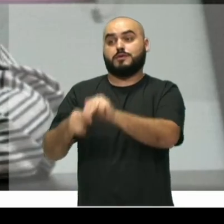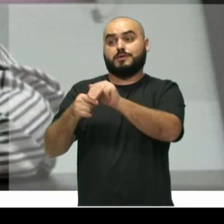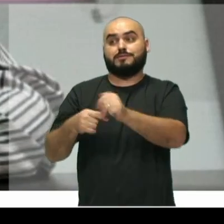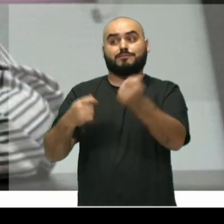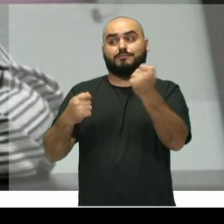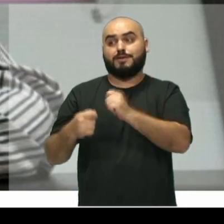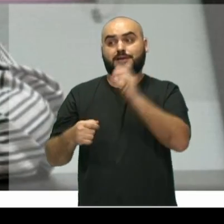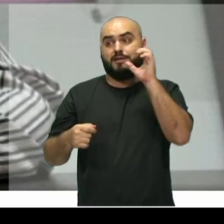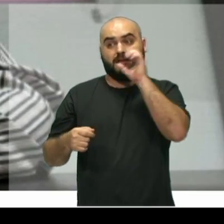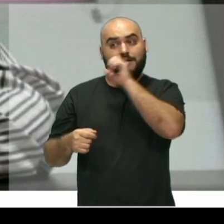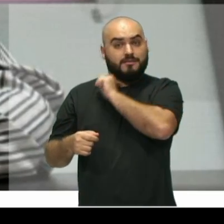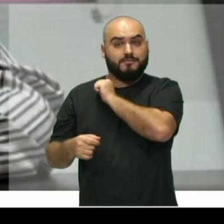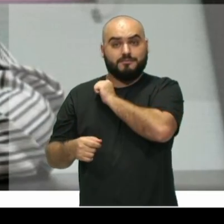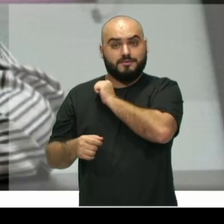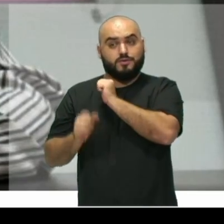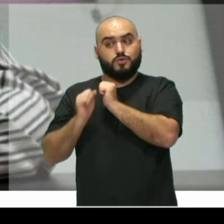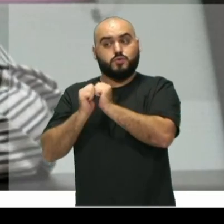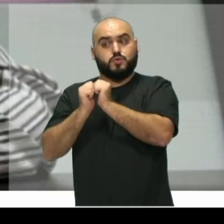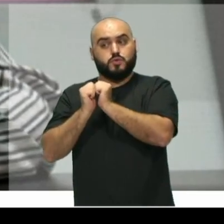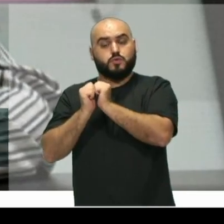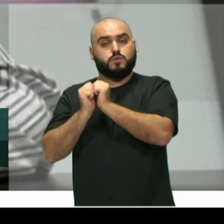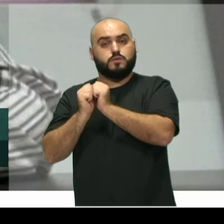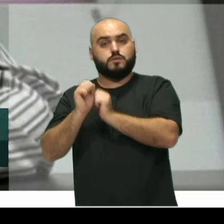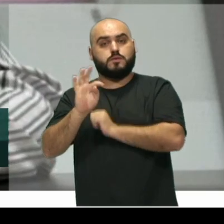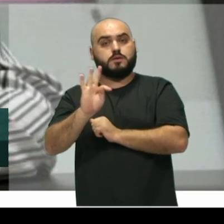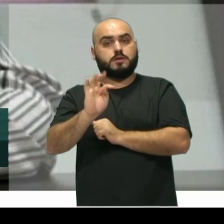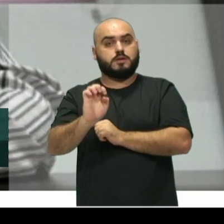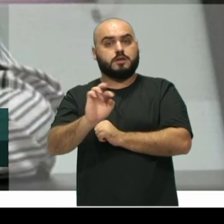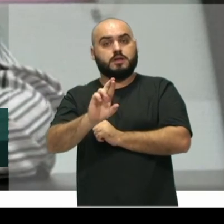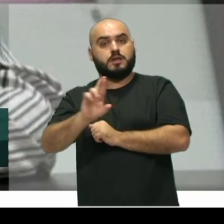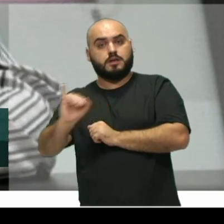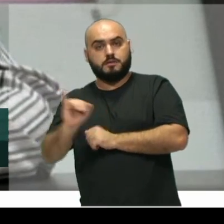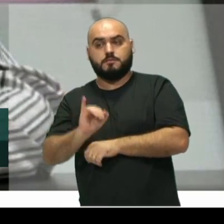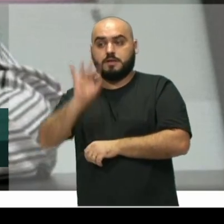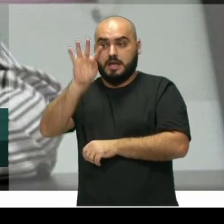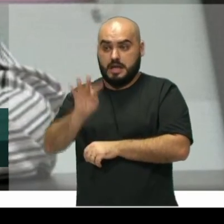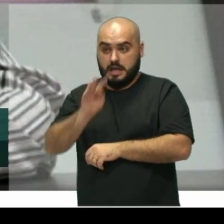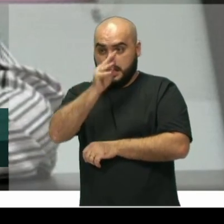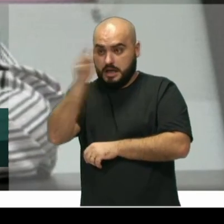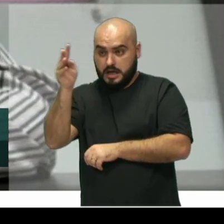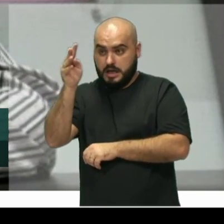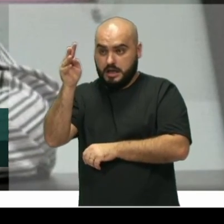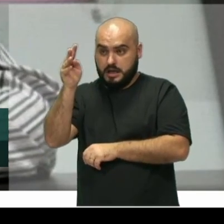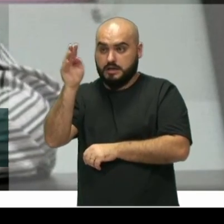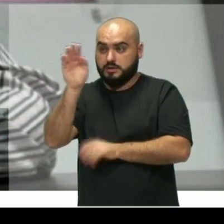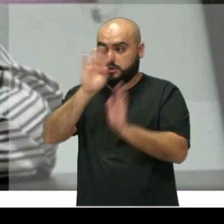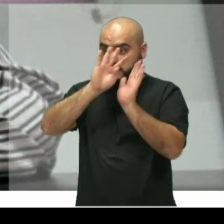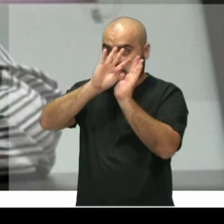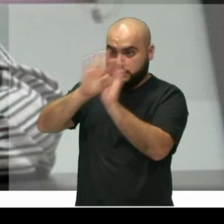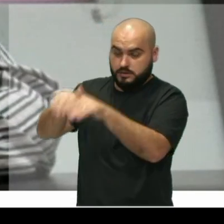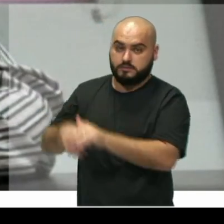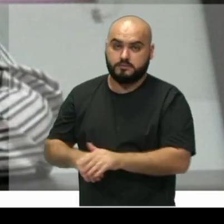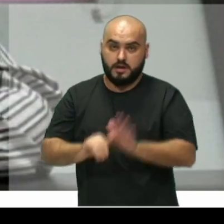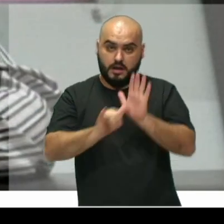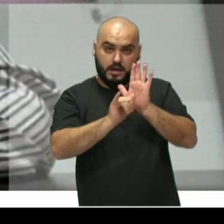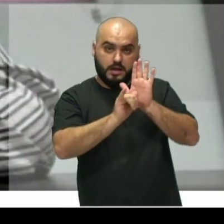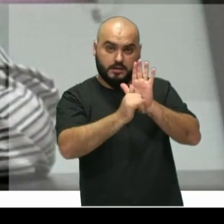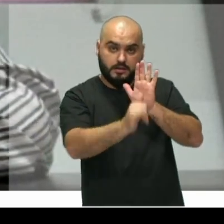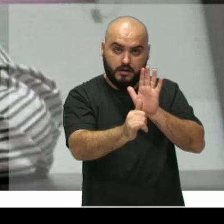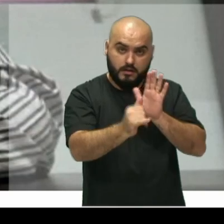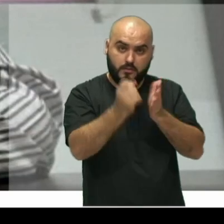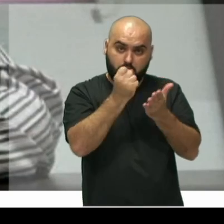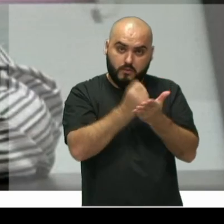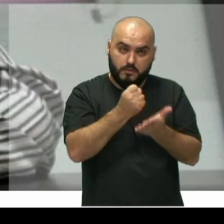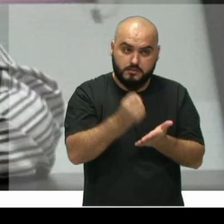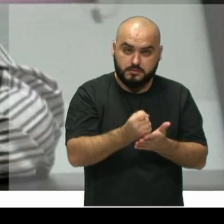junto ao TR, retirar essas grades. Se há algo que possa ser discutido do ponto de vista do edital e do contrato, que eu ainda não tive